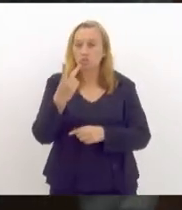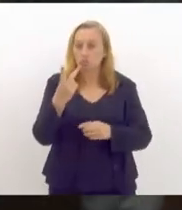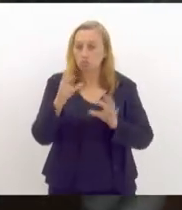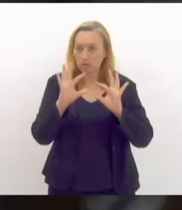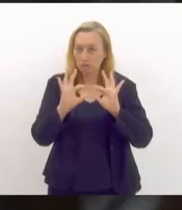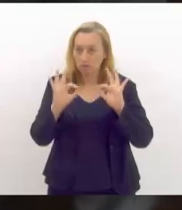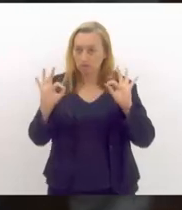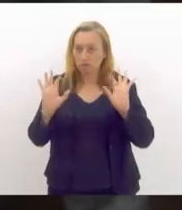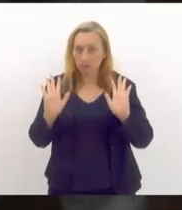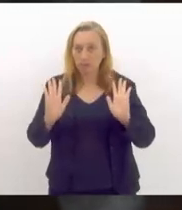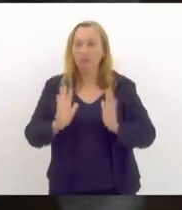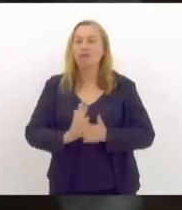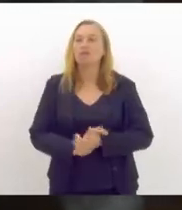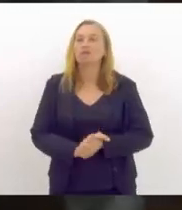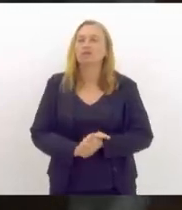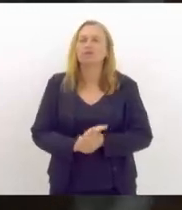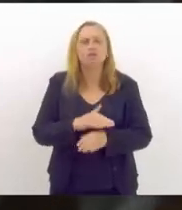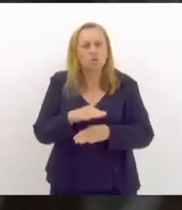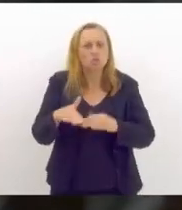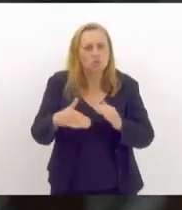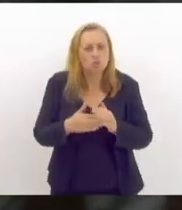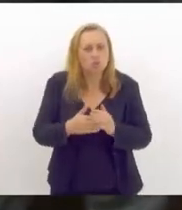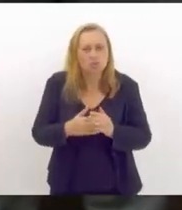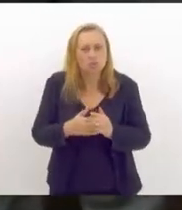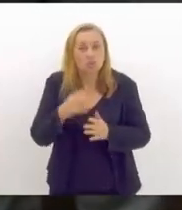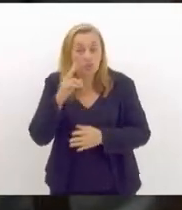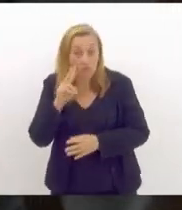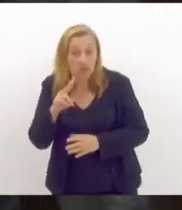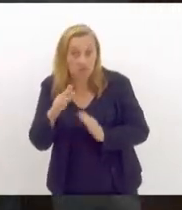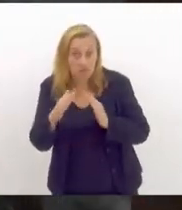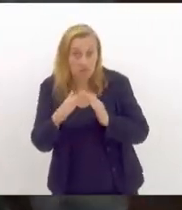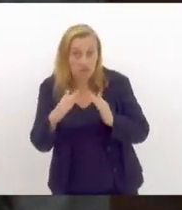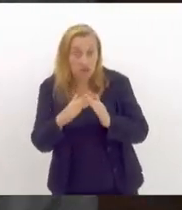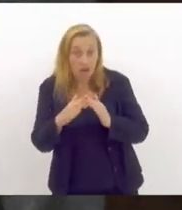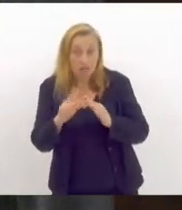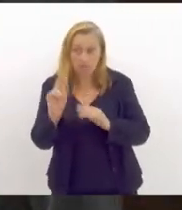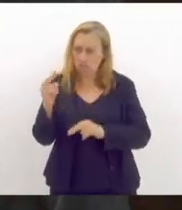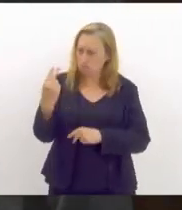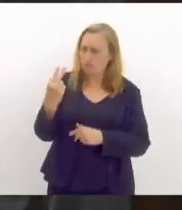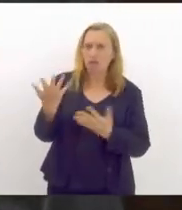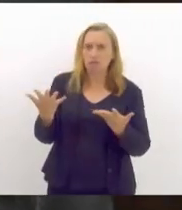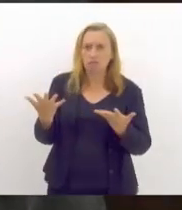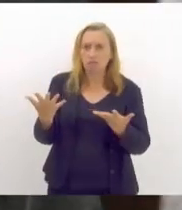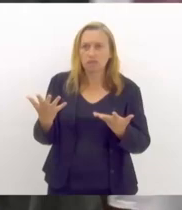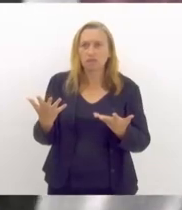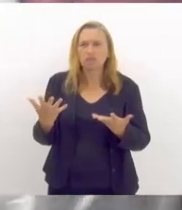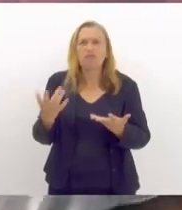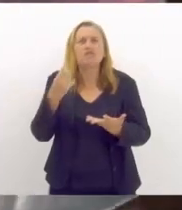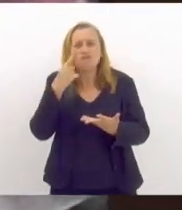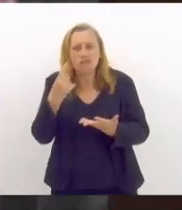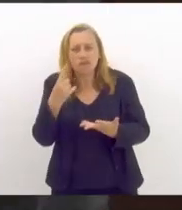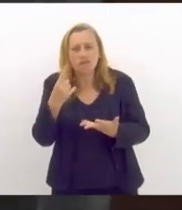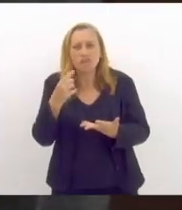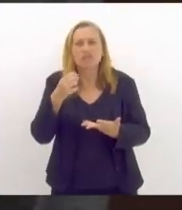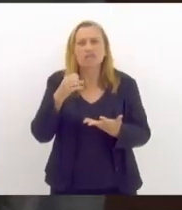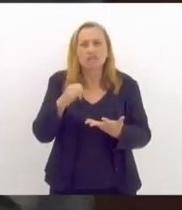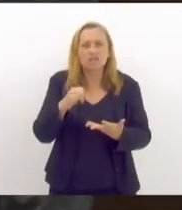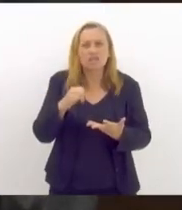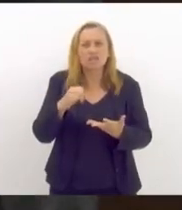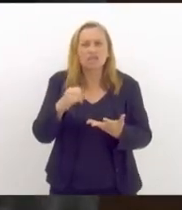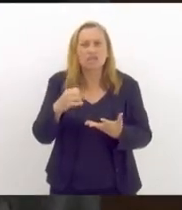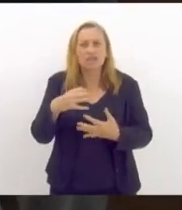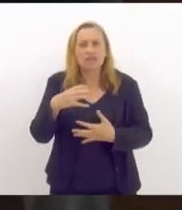para que o público né Para que as pessoas pessoas estão em casa nos assistindo que as pessoas vejam se elas se